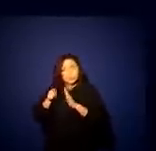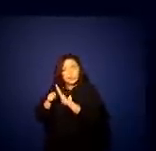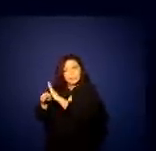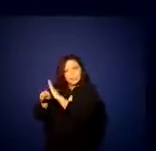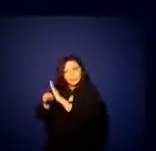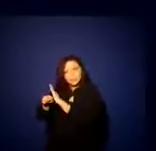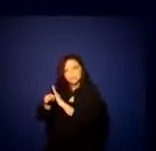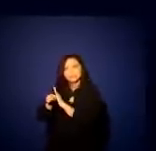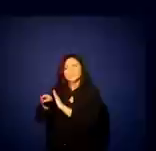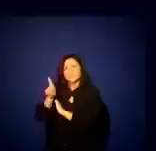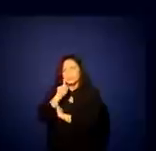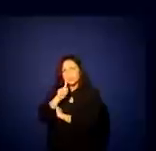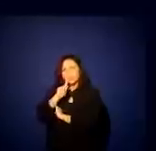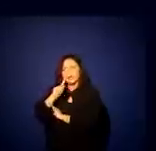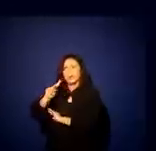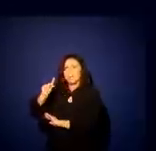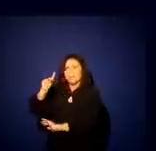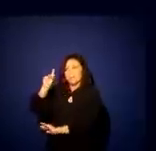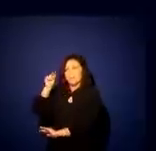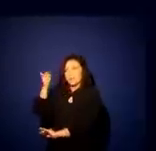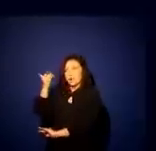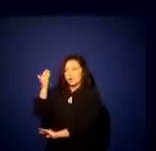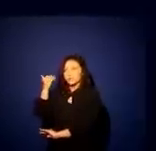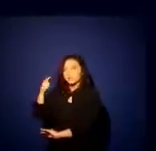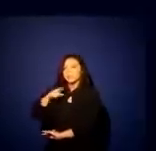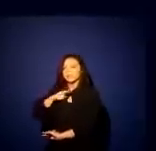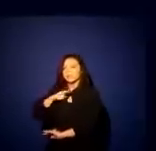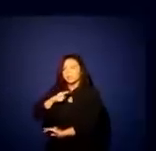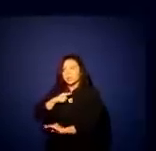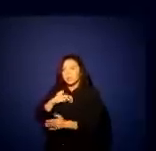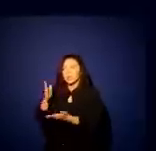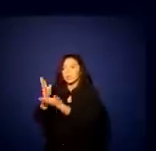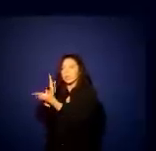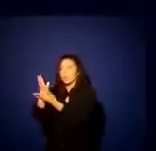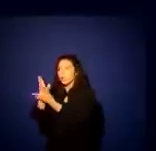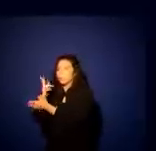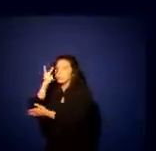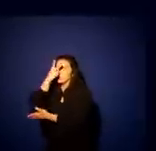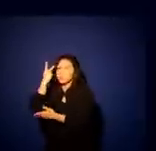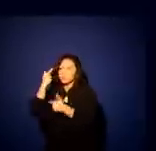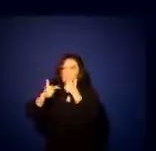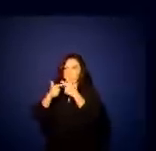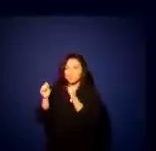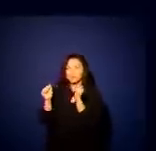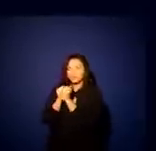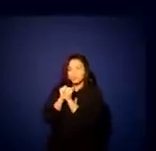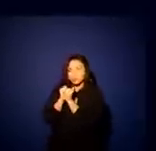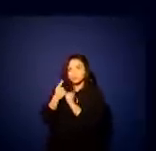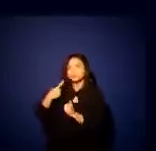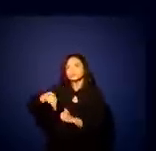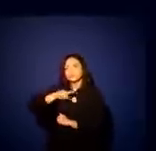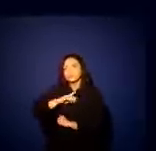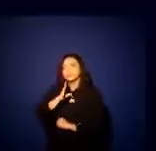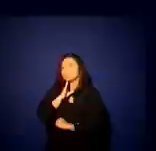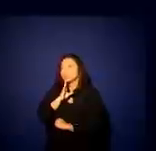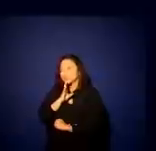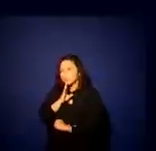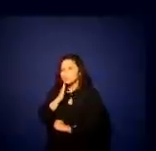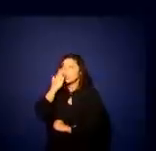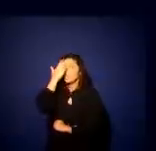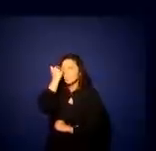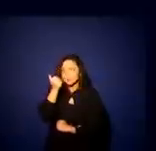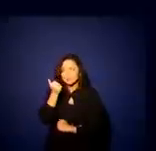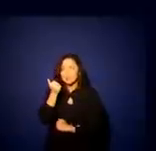no passado né tem amigos e executivos na companhia que é a gente sempre